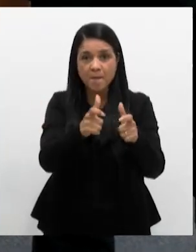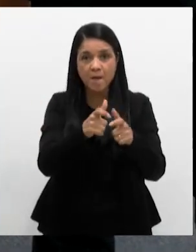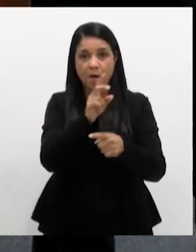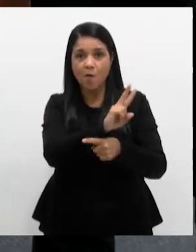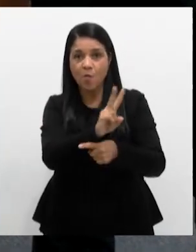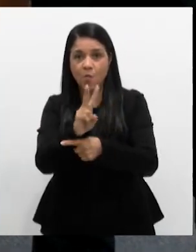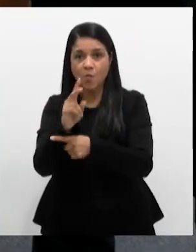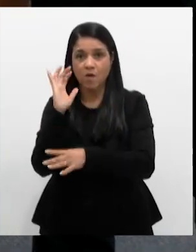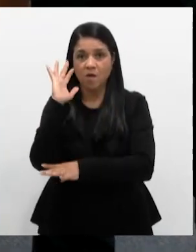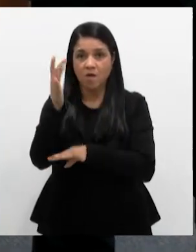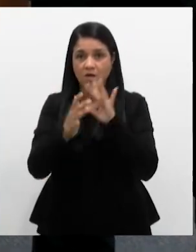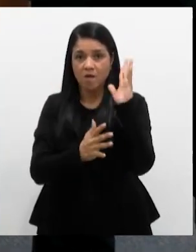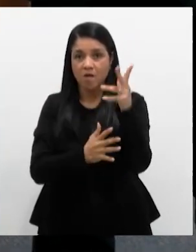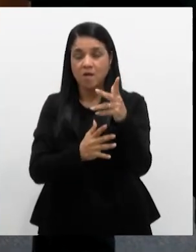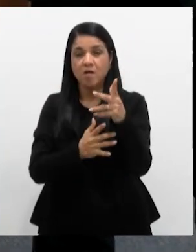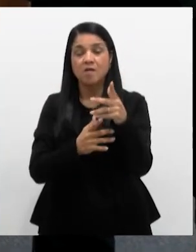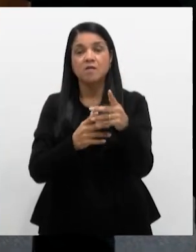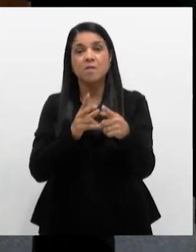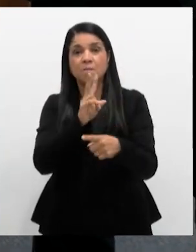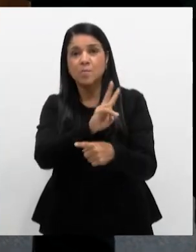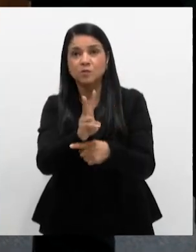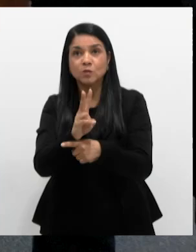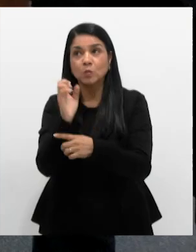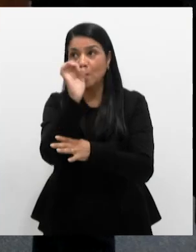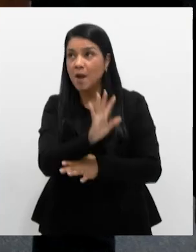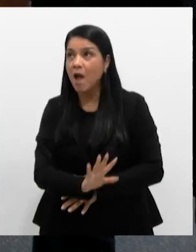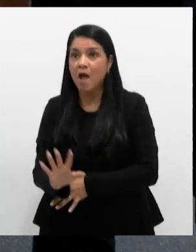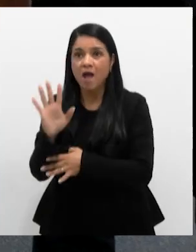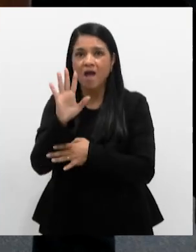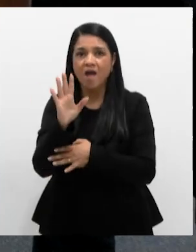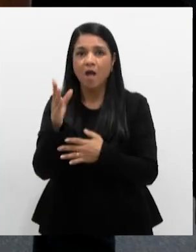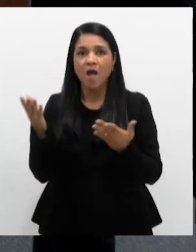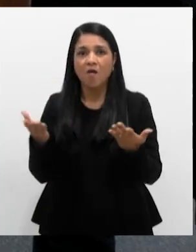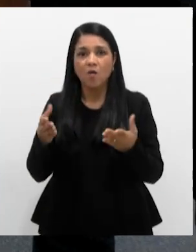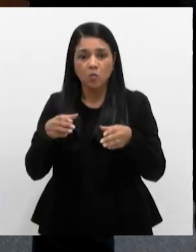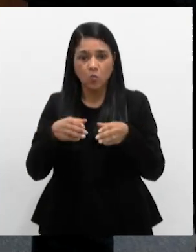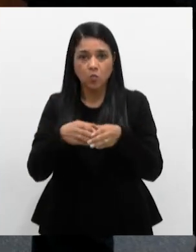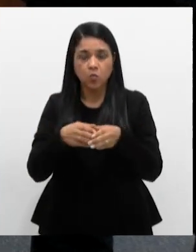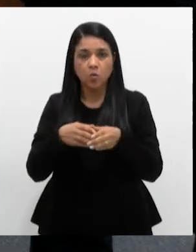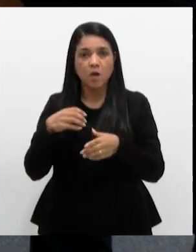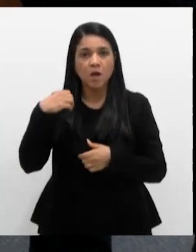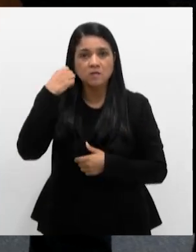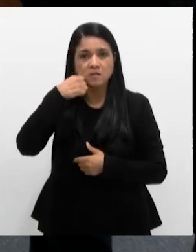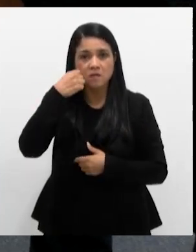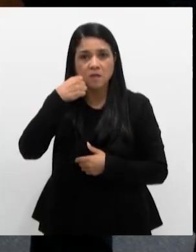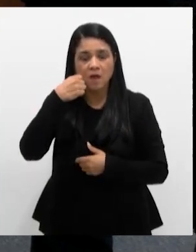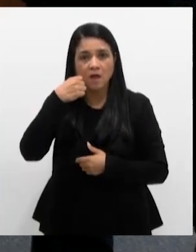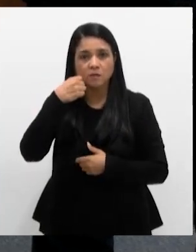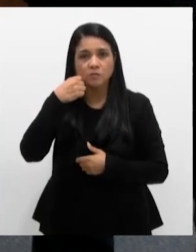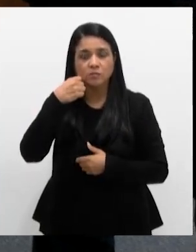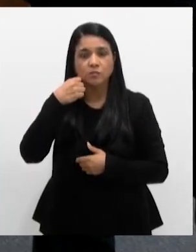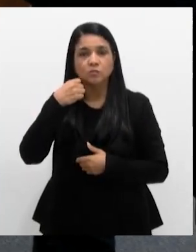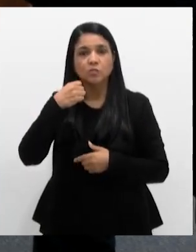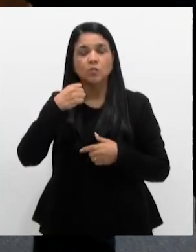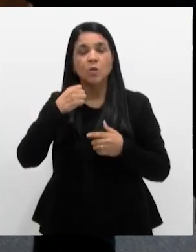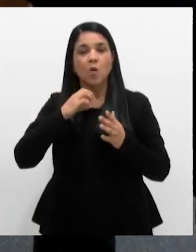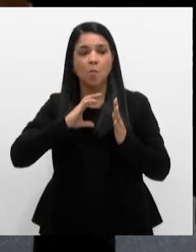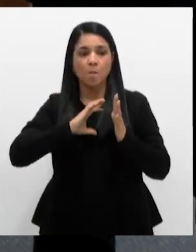da proteção dos nossos recursos naturais em todo o país. E me vem o Senado a serviço da bancada